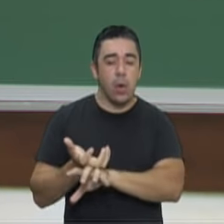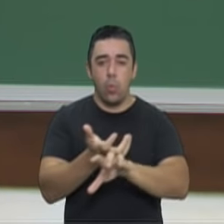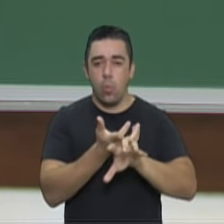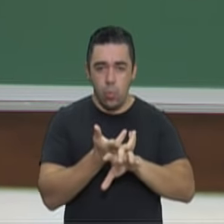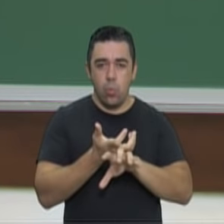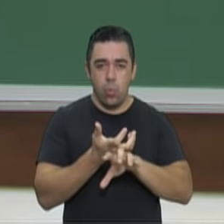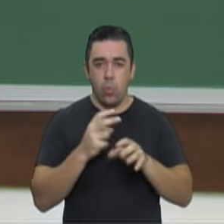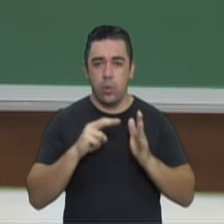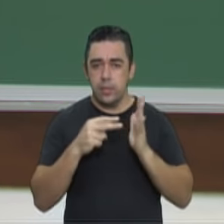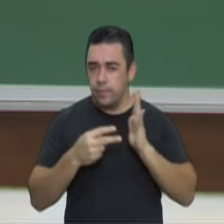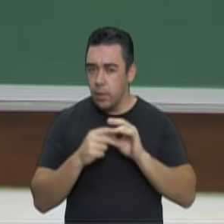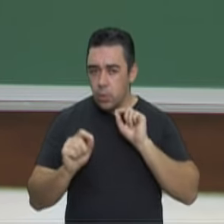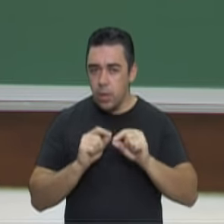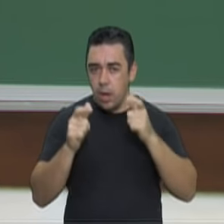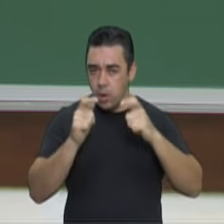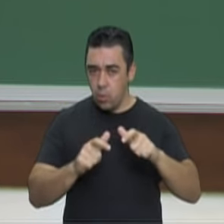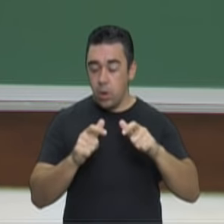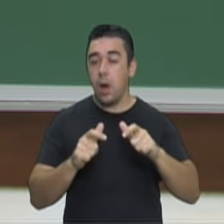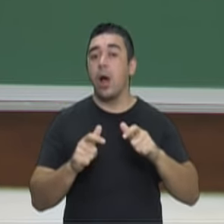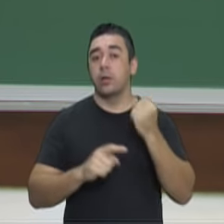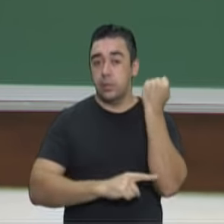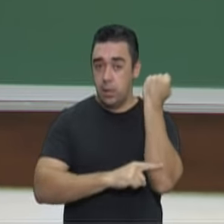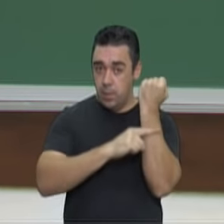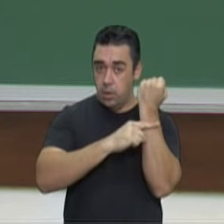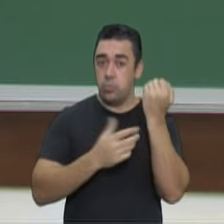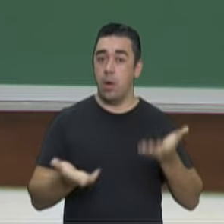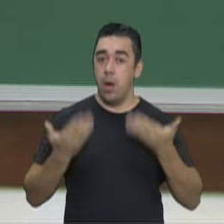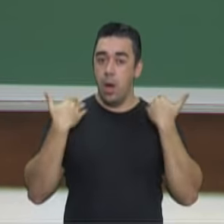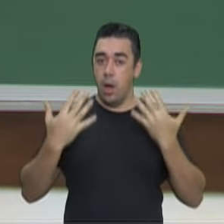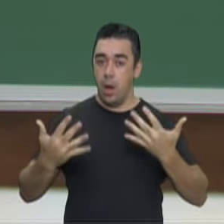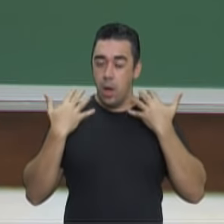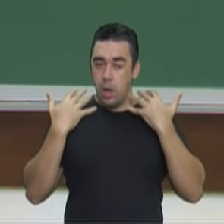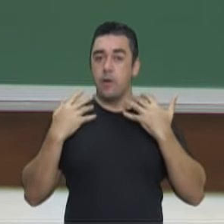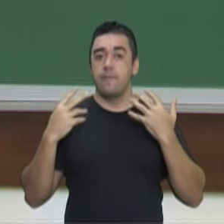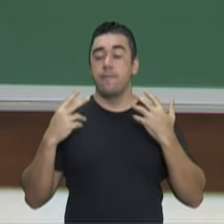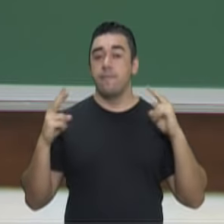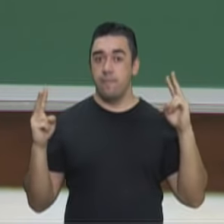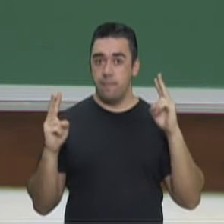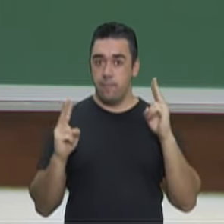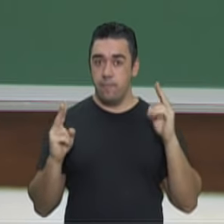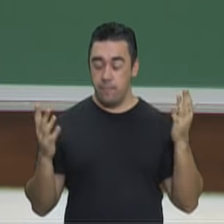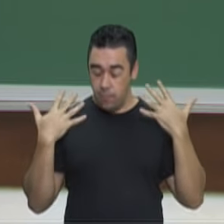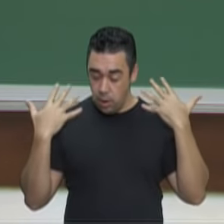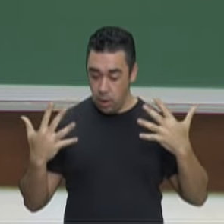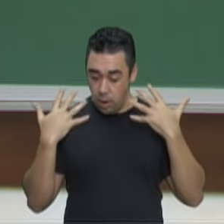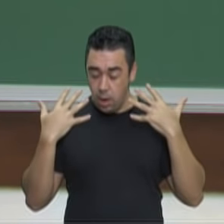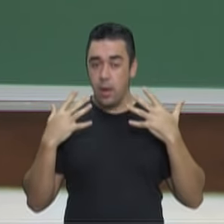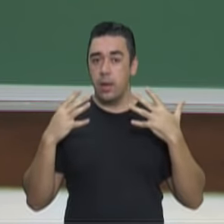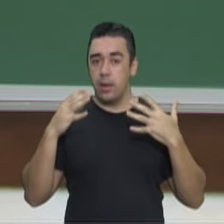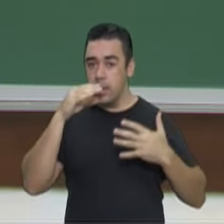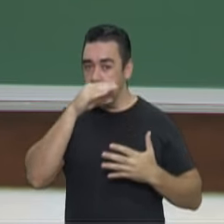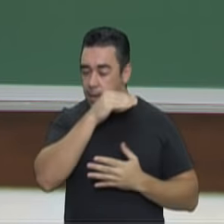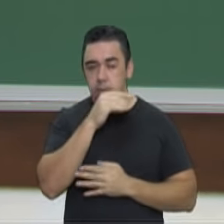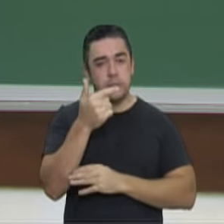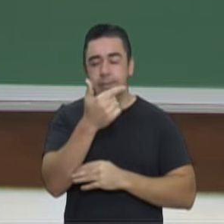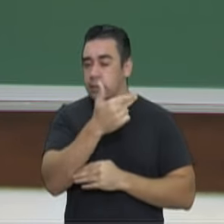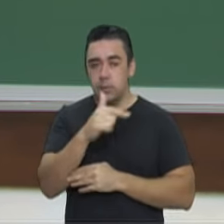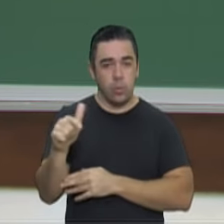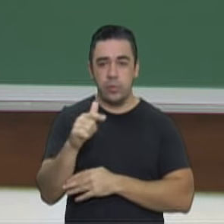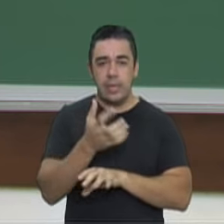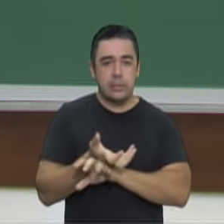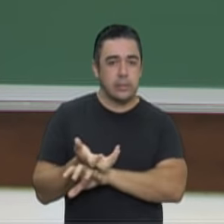um local de temperaturas elevadas, o verão ele é quente e ele não dispõe de uma estação seca. Então as temperaturas